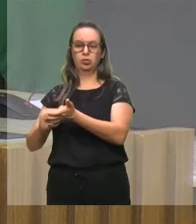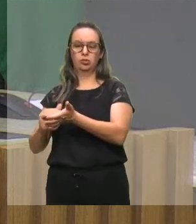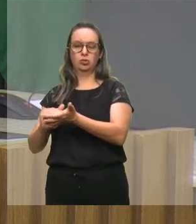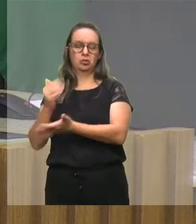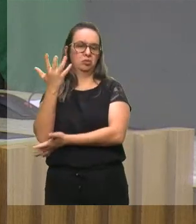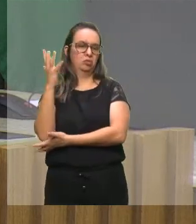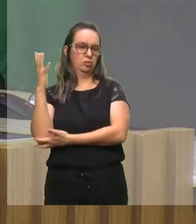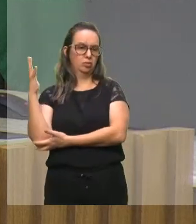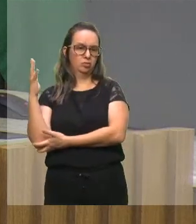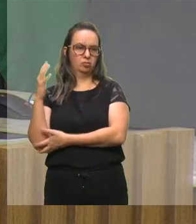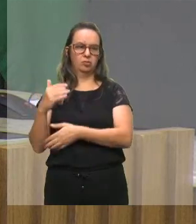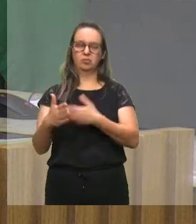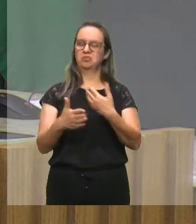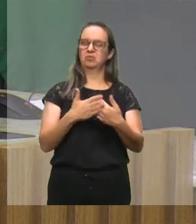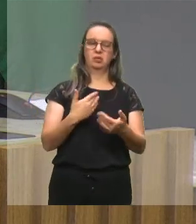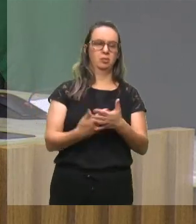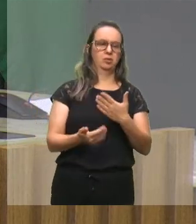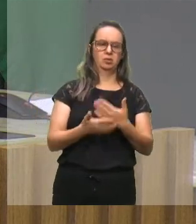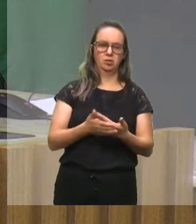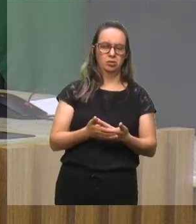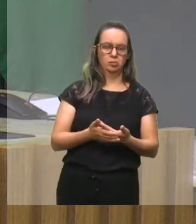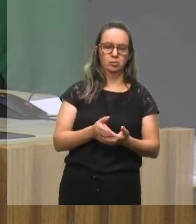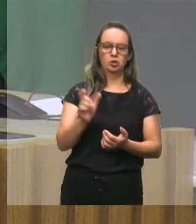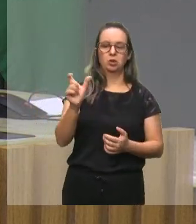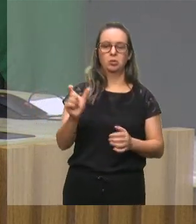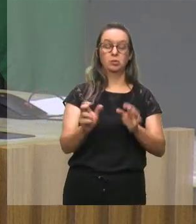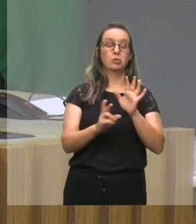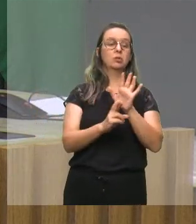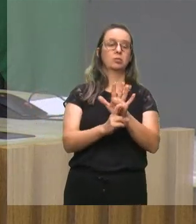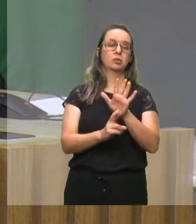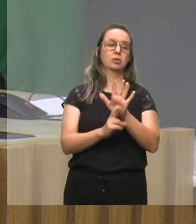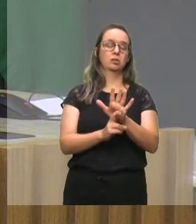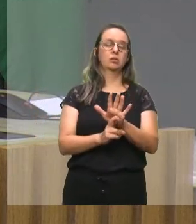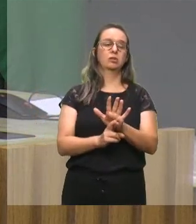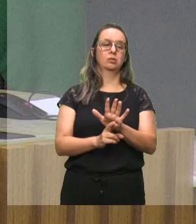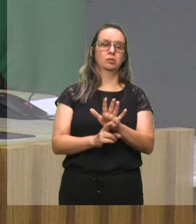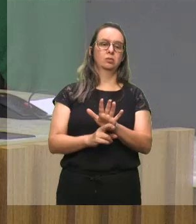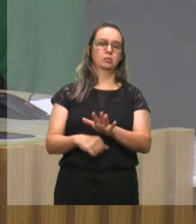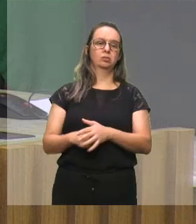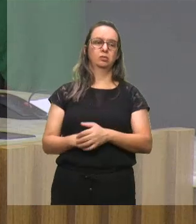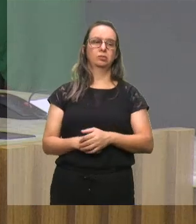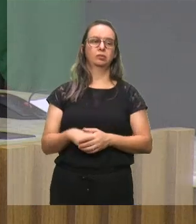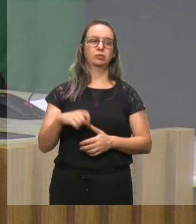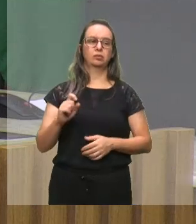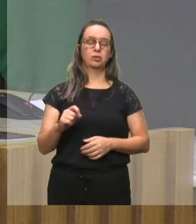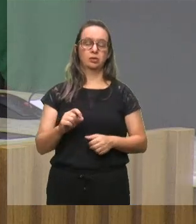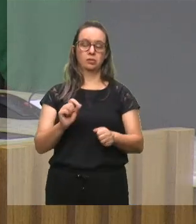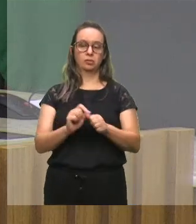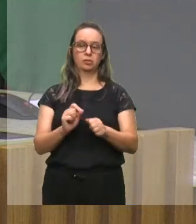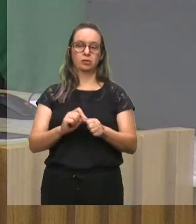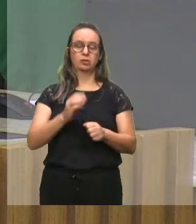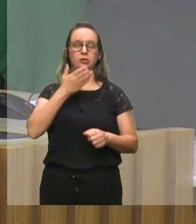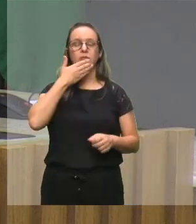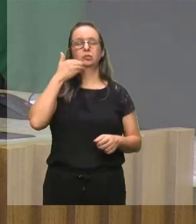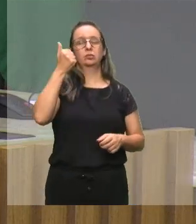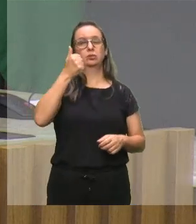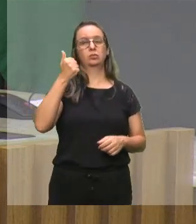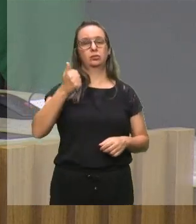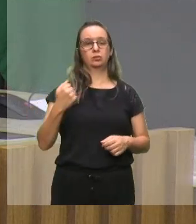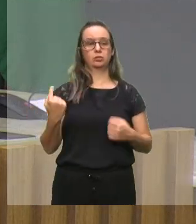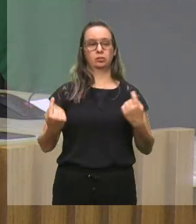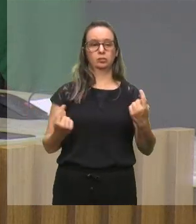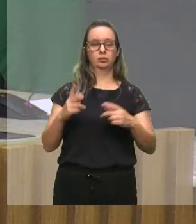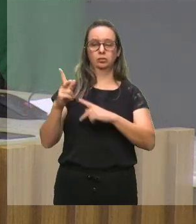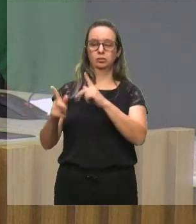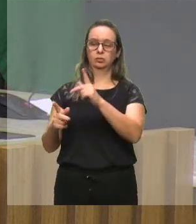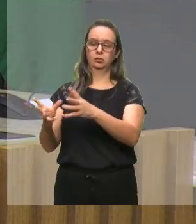entrar, secretário do Meio Ambiente daqui para frente ou não, para a gente estar vendo o que é melhor, tanto para ambas e para a população